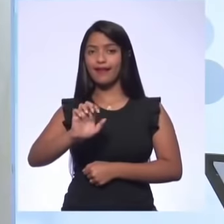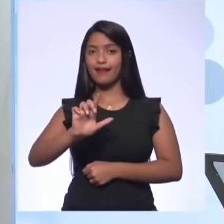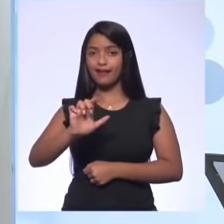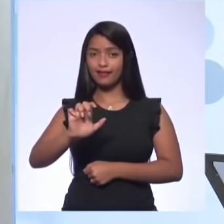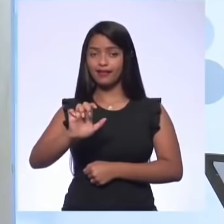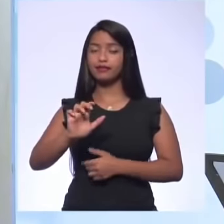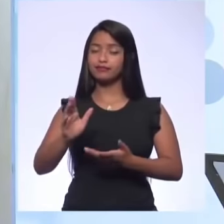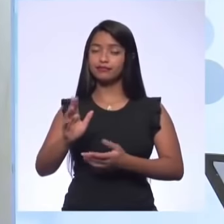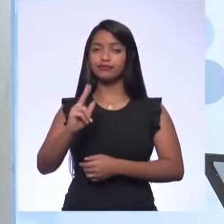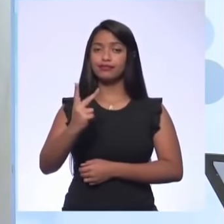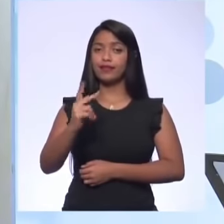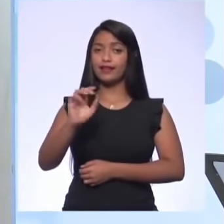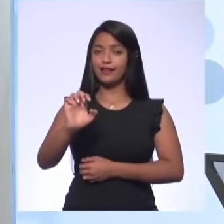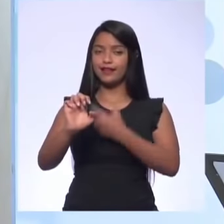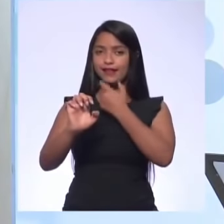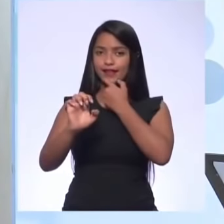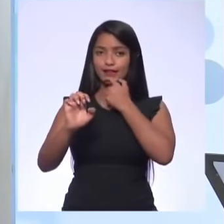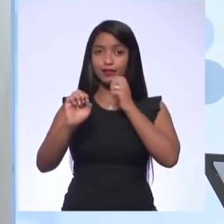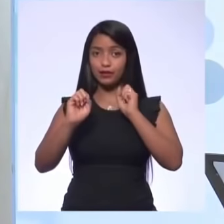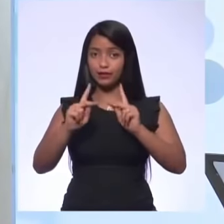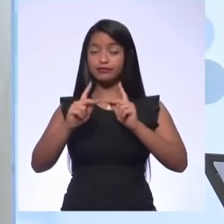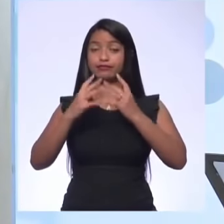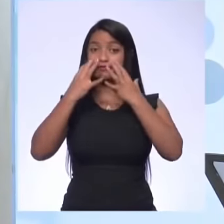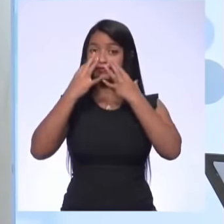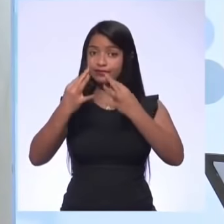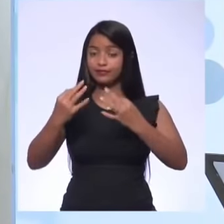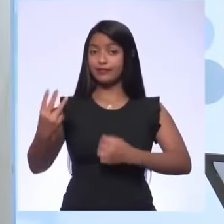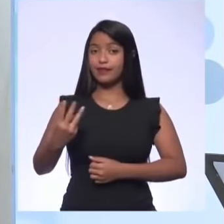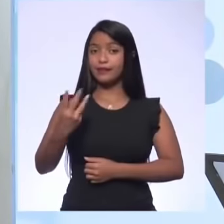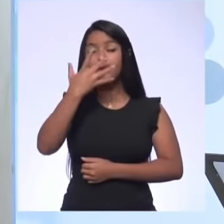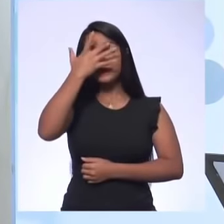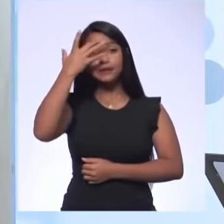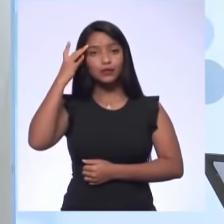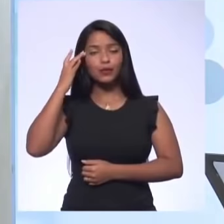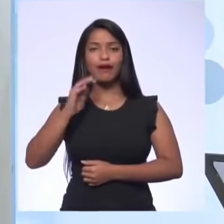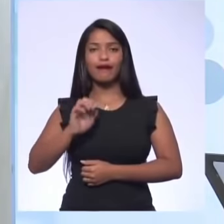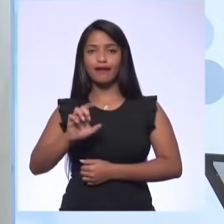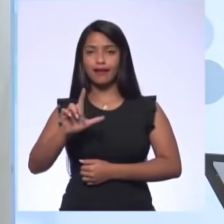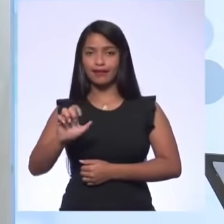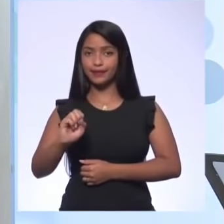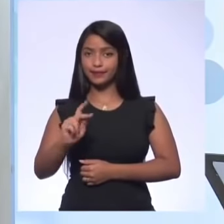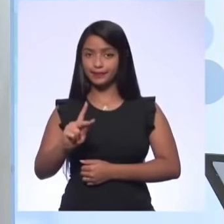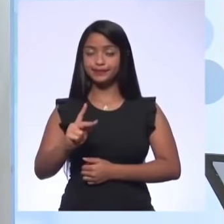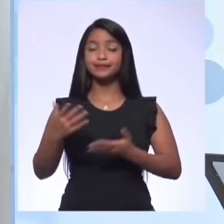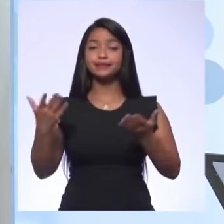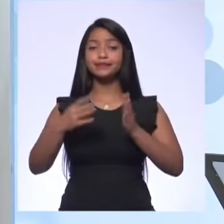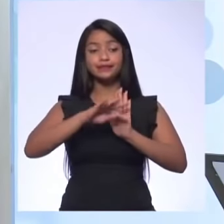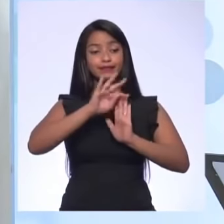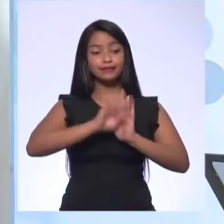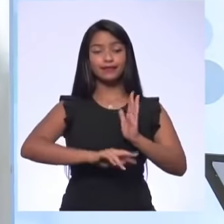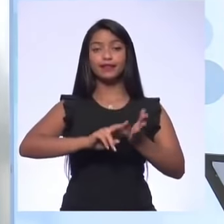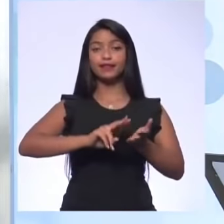tomar cuidado aí na terceira pessoa. Agora, nós vamos traduzir o texto, tá? Para vocês darem uma olhadinha aí. Achei